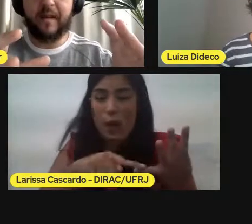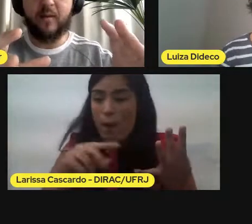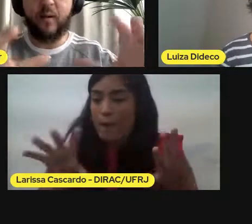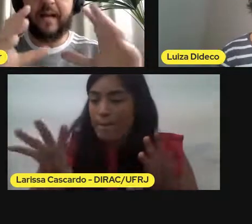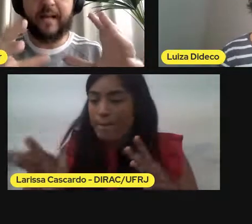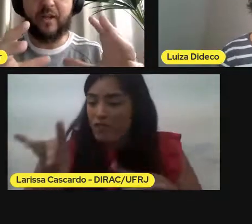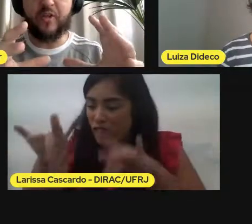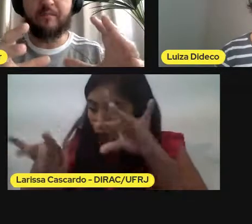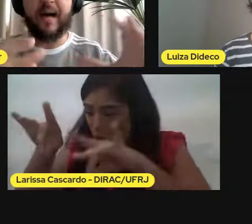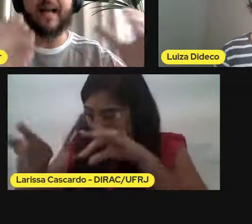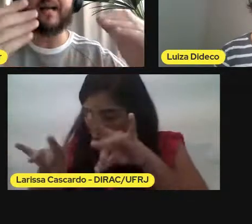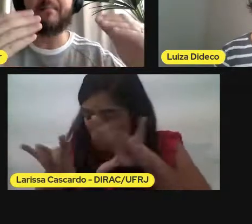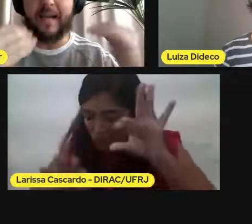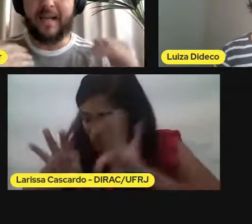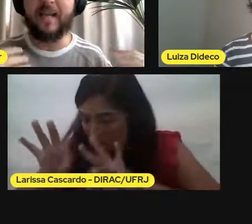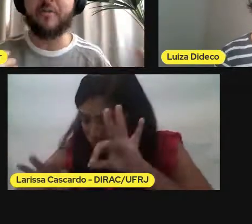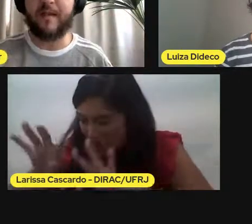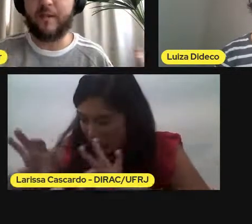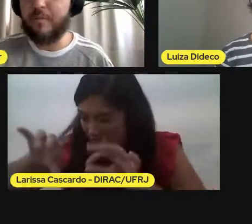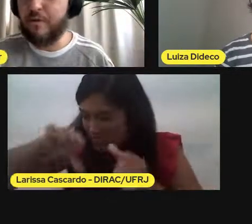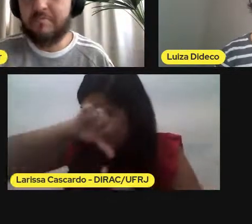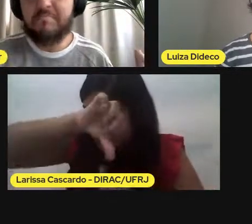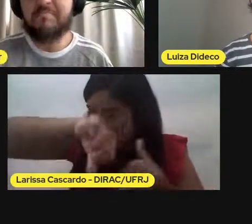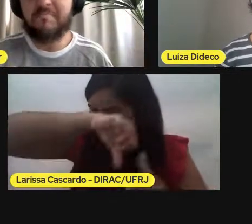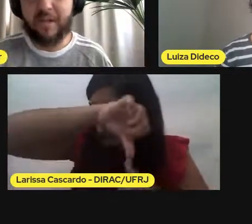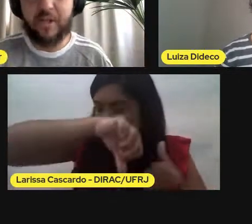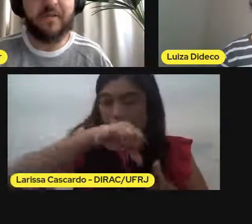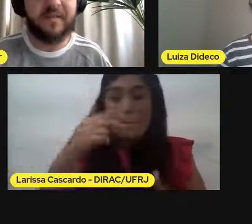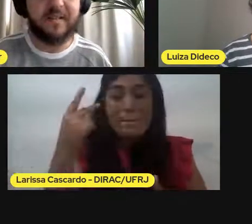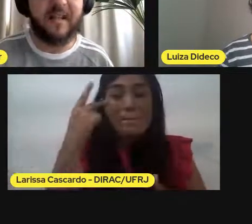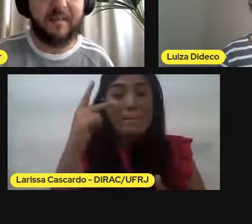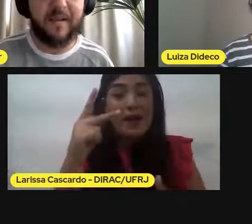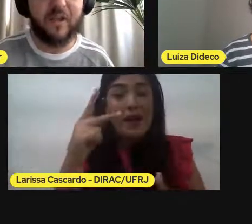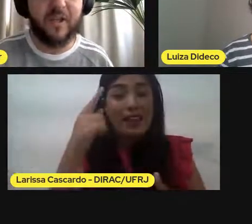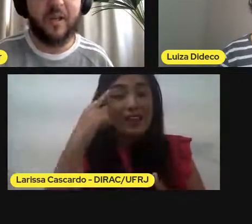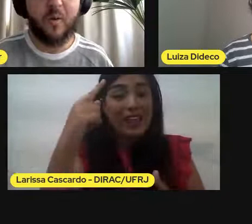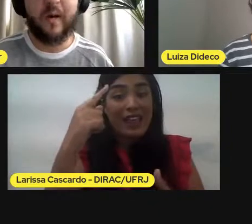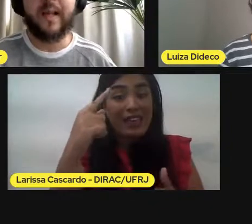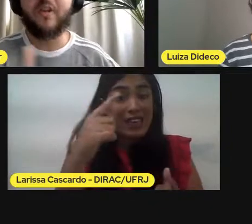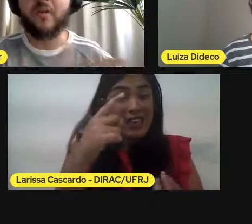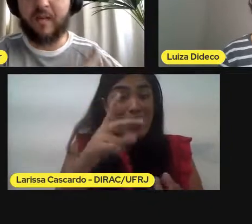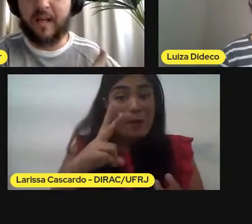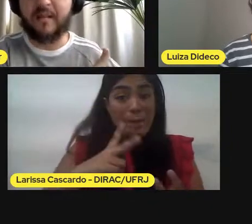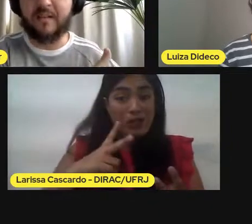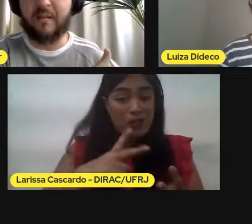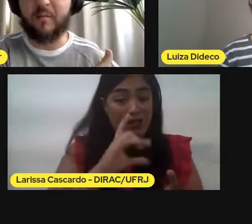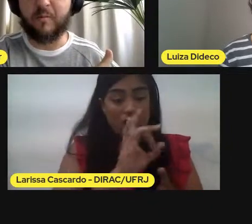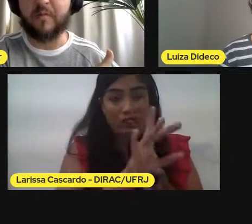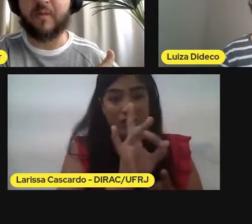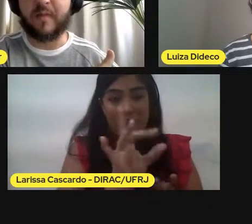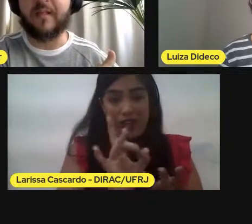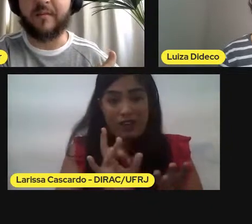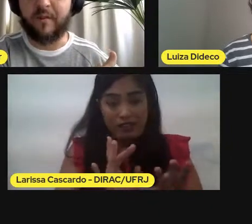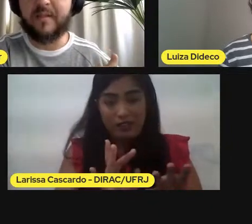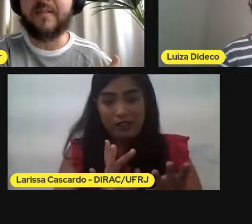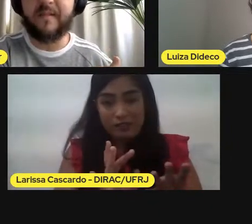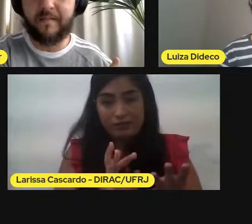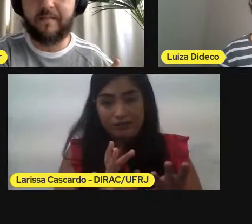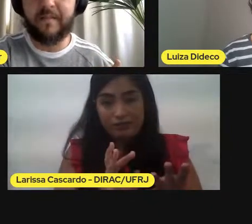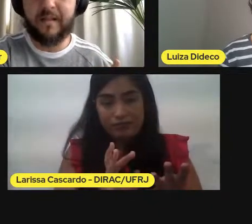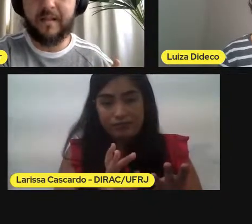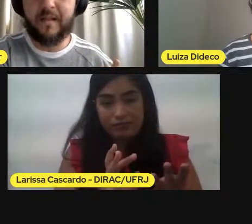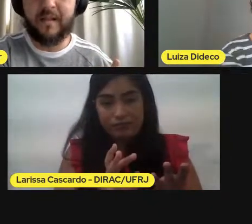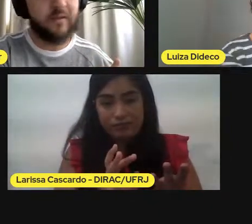coisa coerente para eles mesmos, mas não necessariamente coerente com relação a que o Pessoa queria que